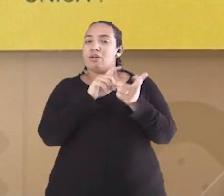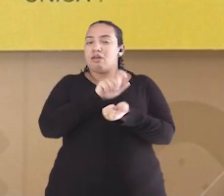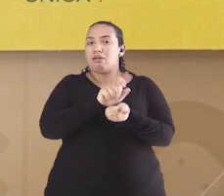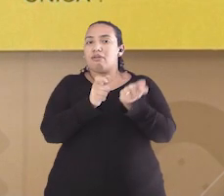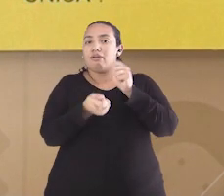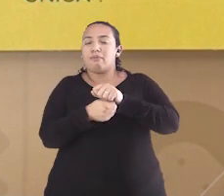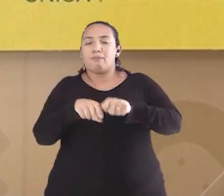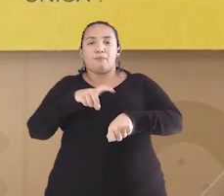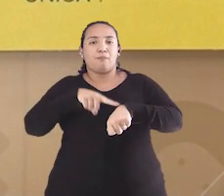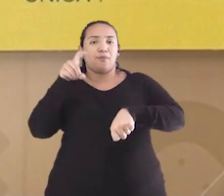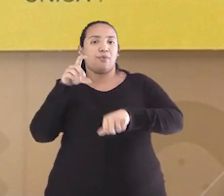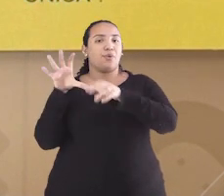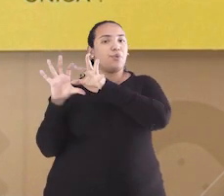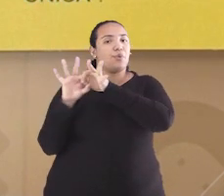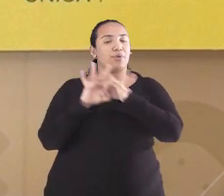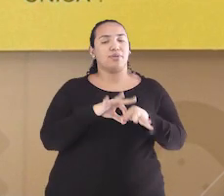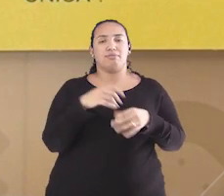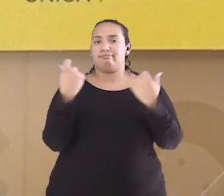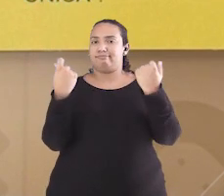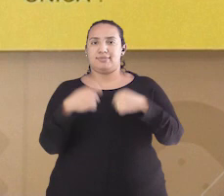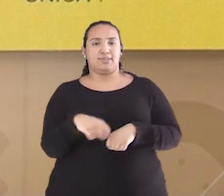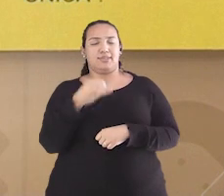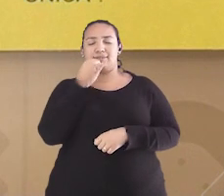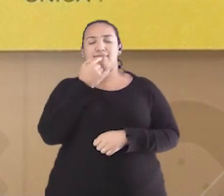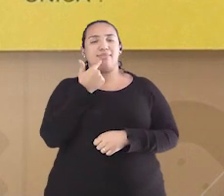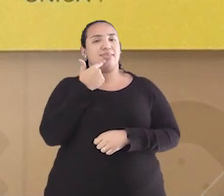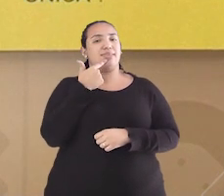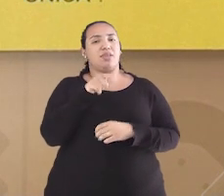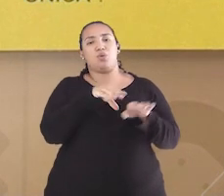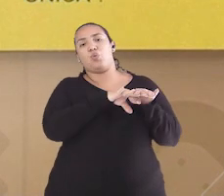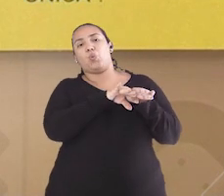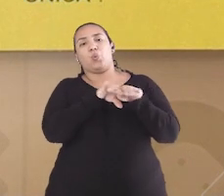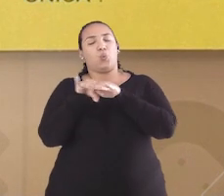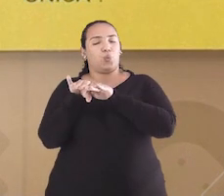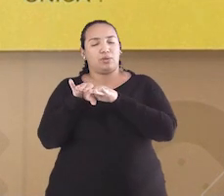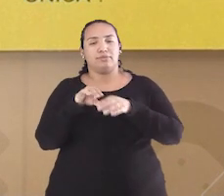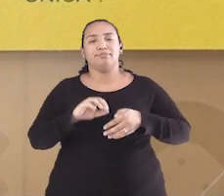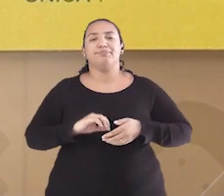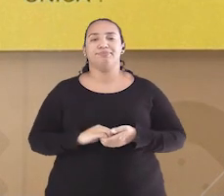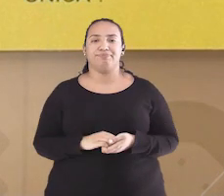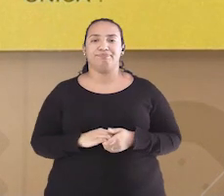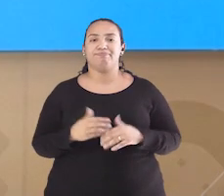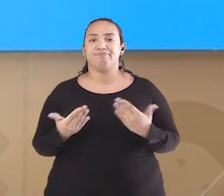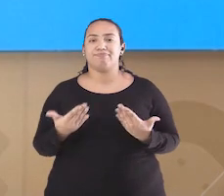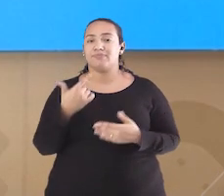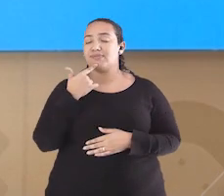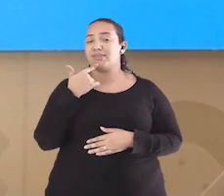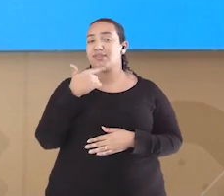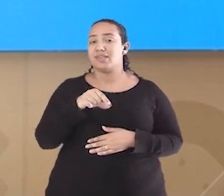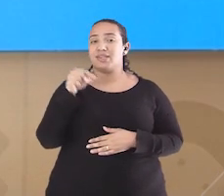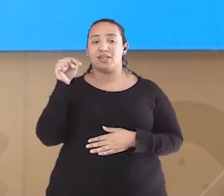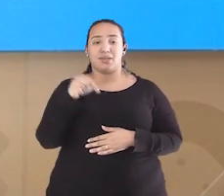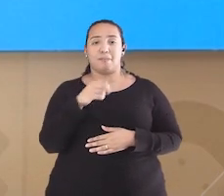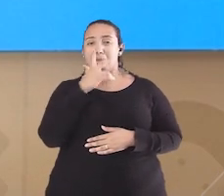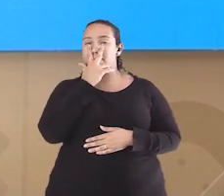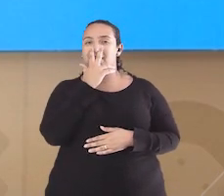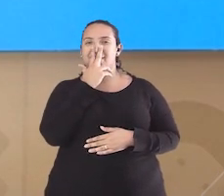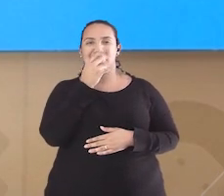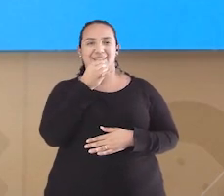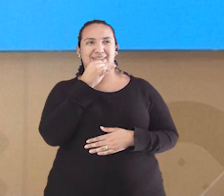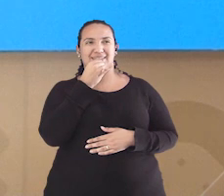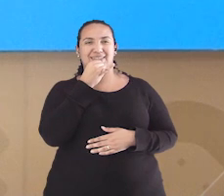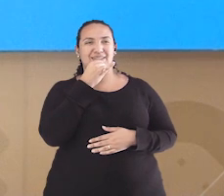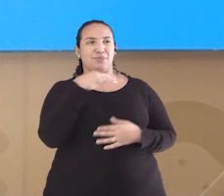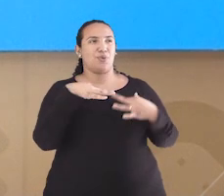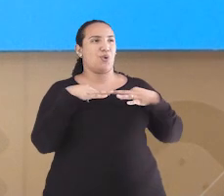às situações do que seguir uma língua única. Podemos pensar a língua como um grande